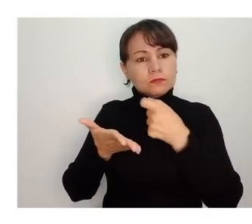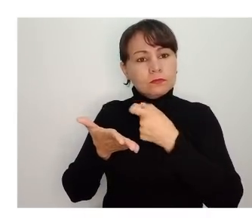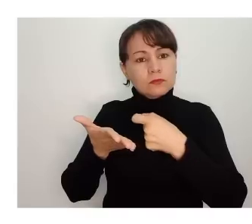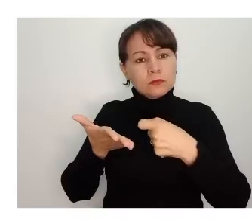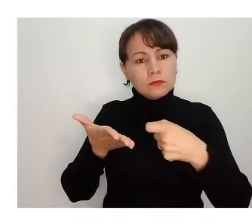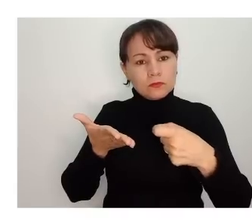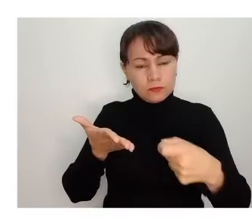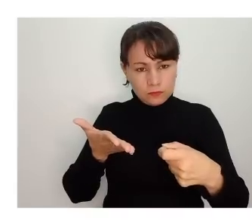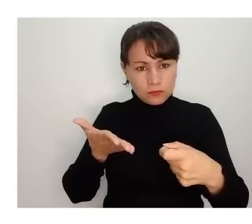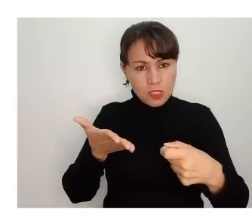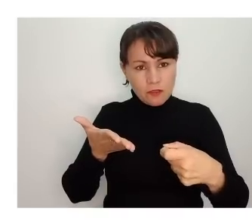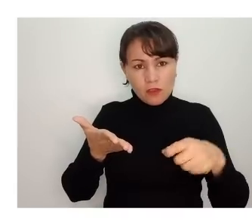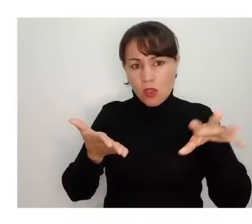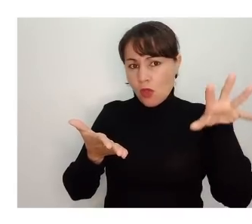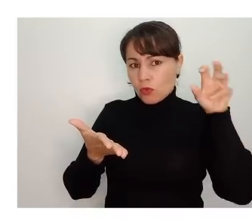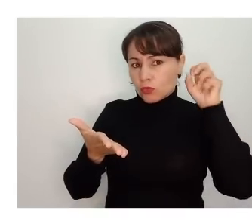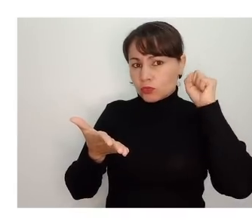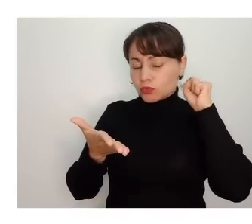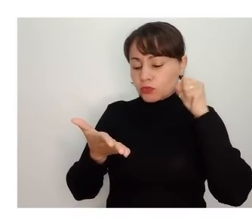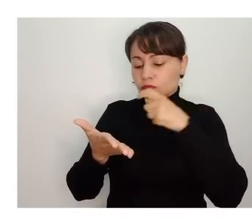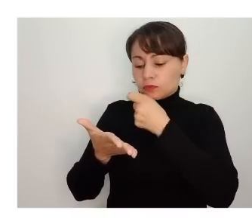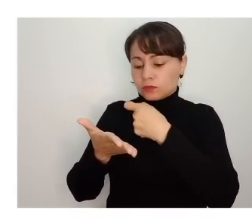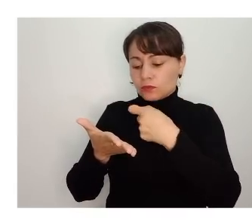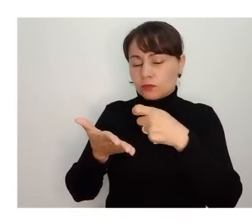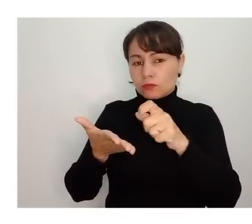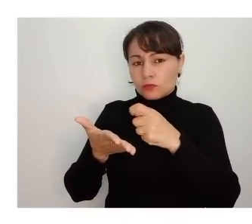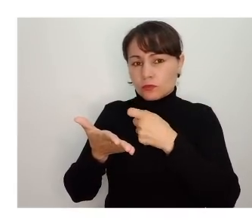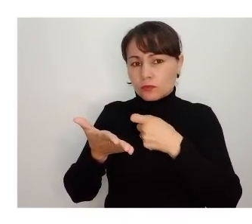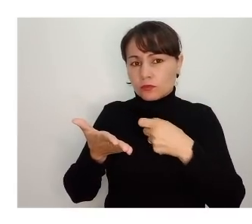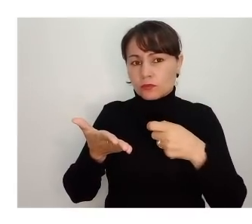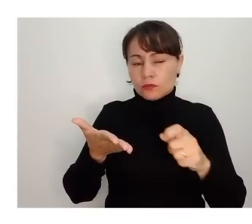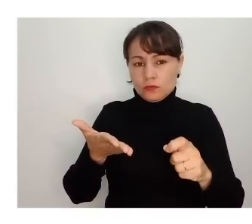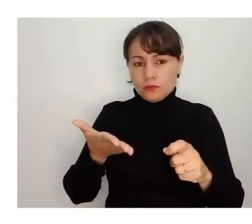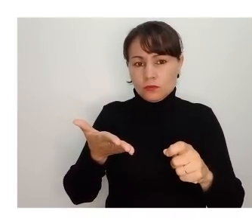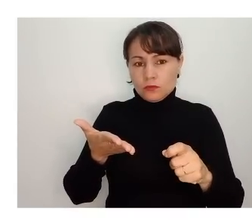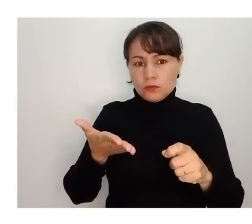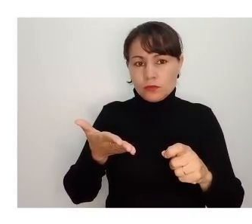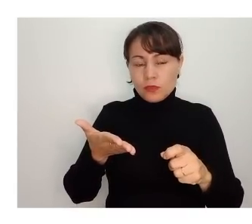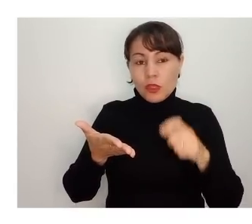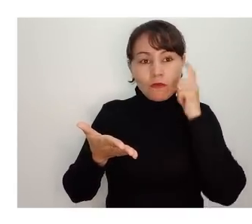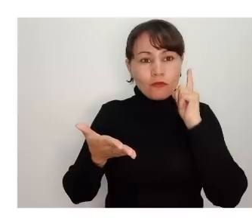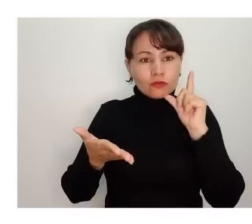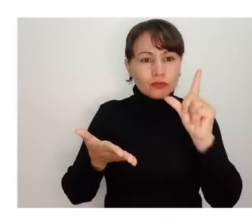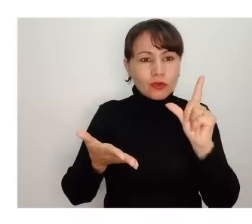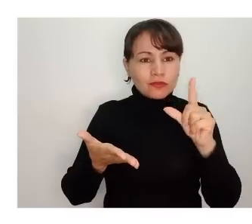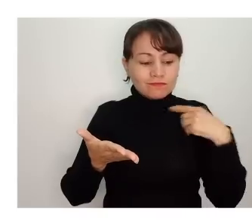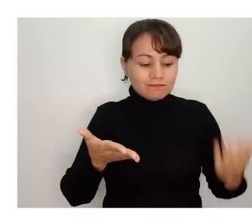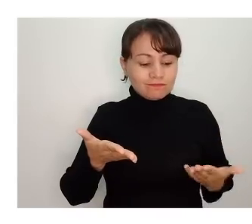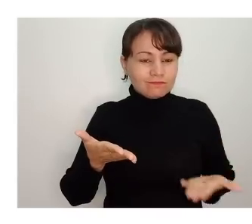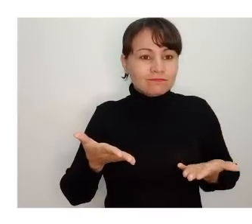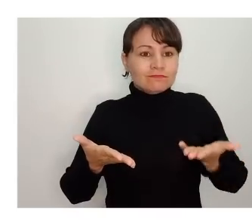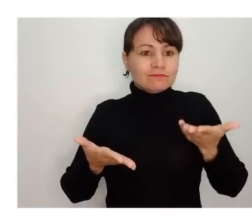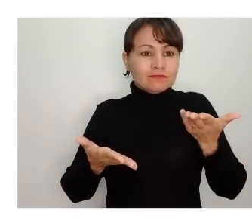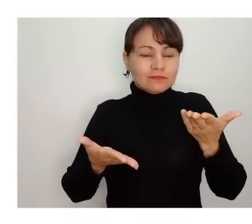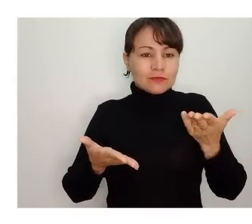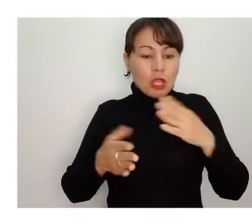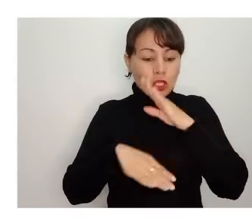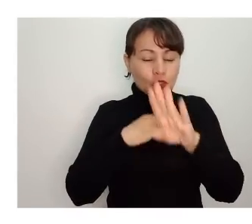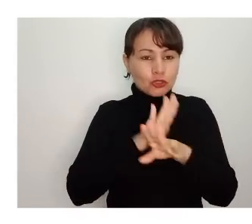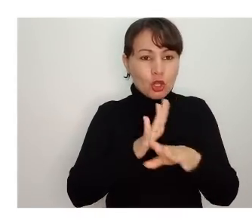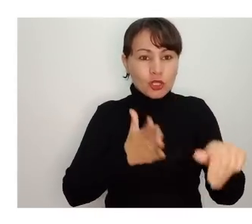escrever, eu treinar a minha caligrafia, eu escrever, eu vou conseguir